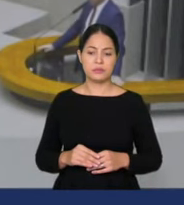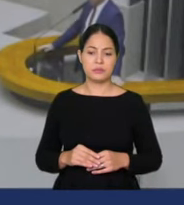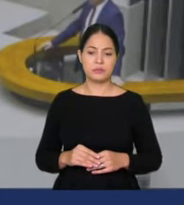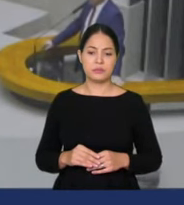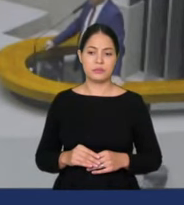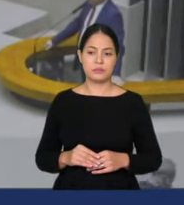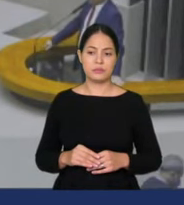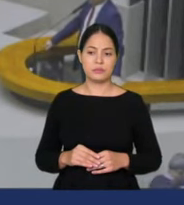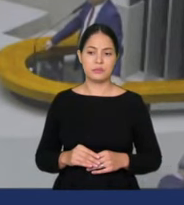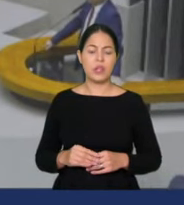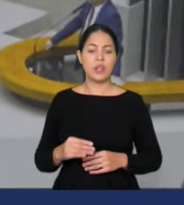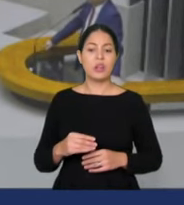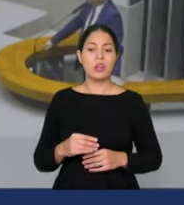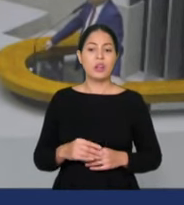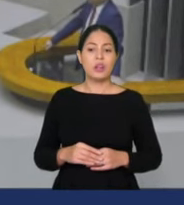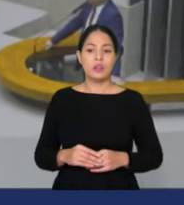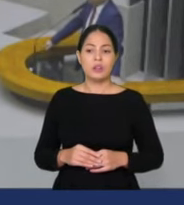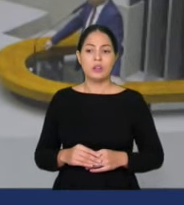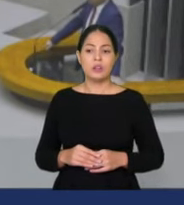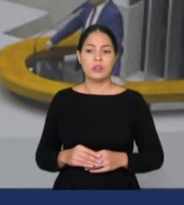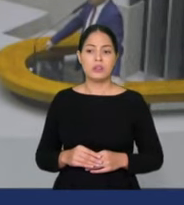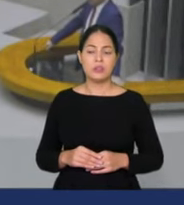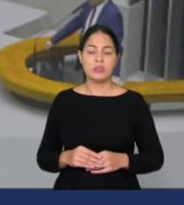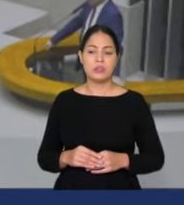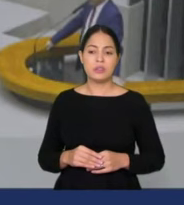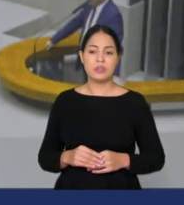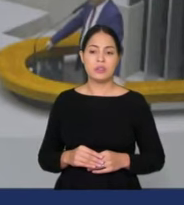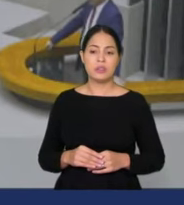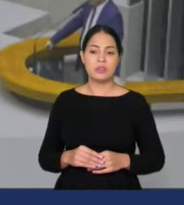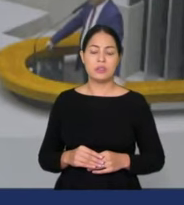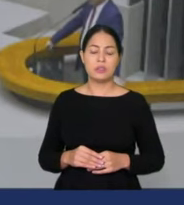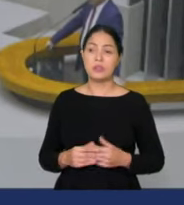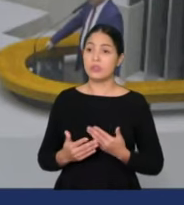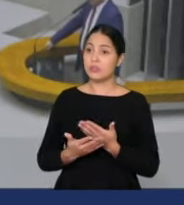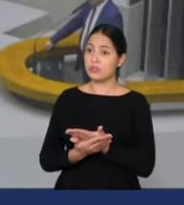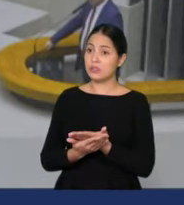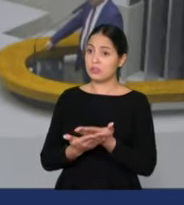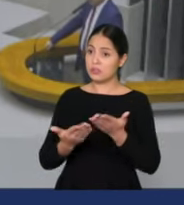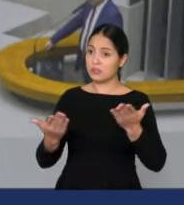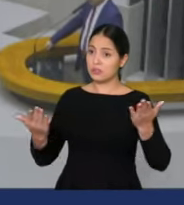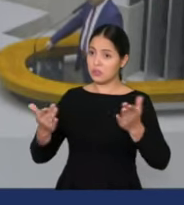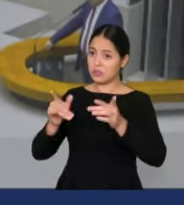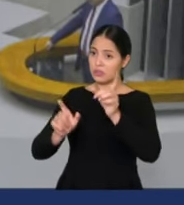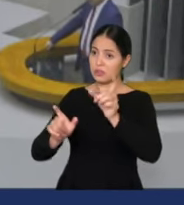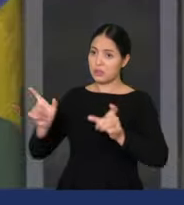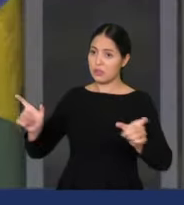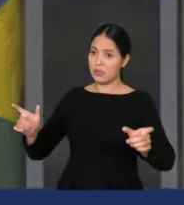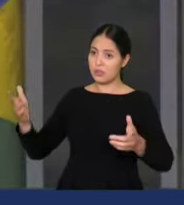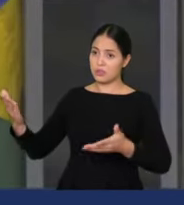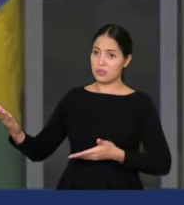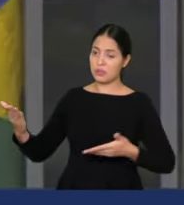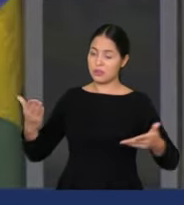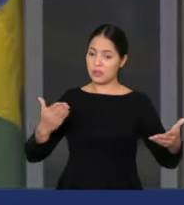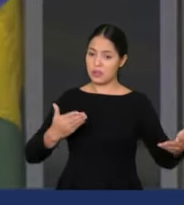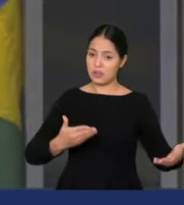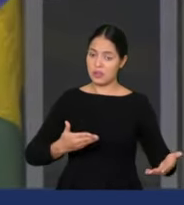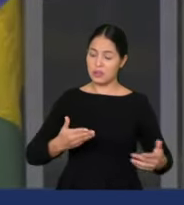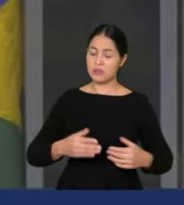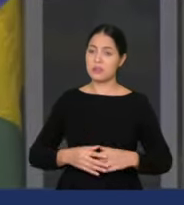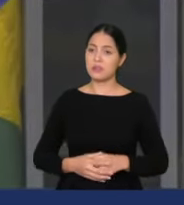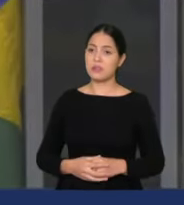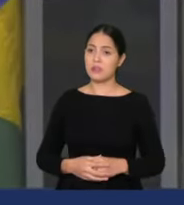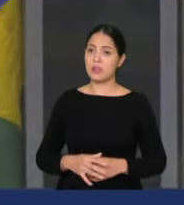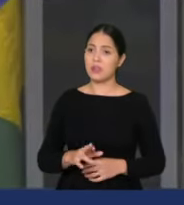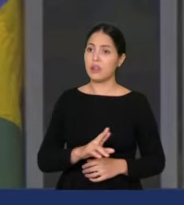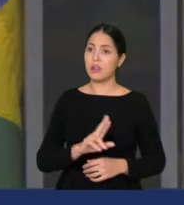setor elétrico. Senhores convidados, em nome do amigo David, aqui quero